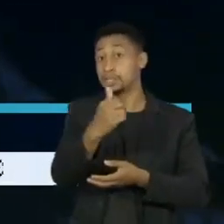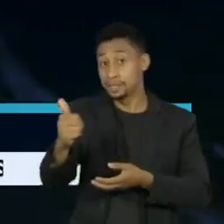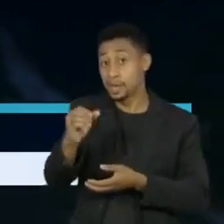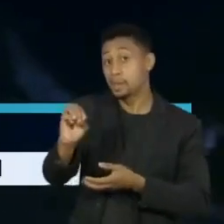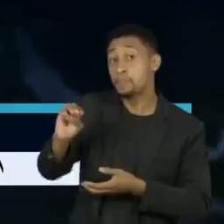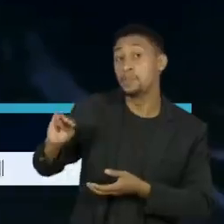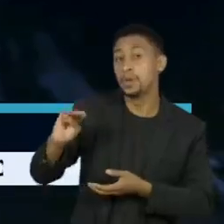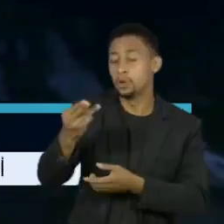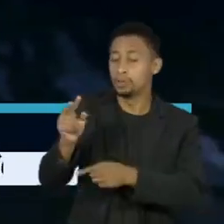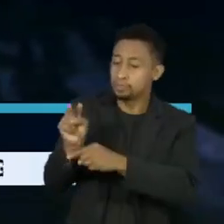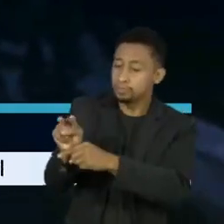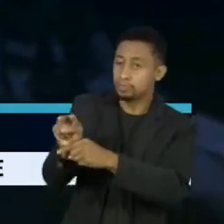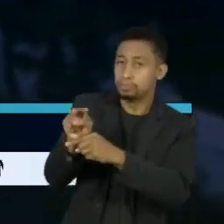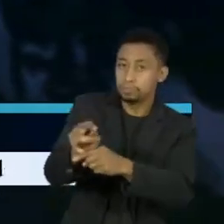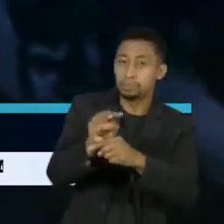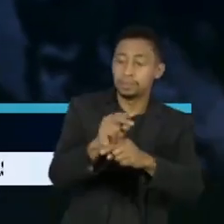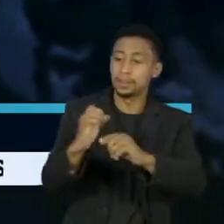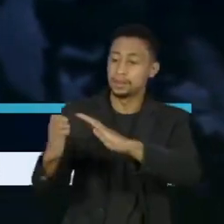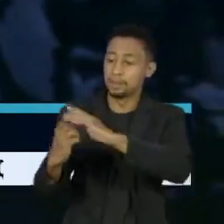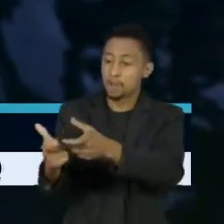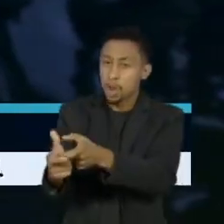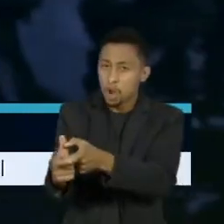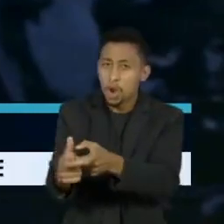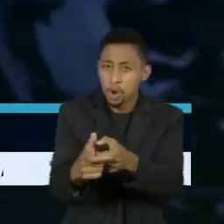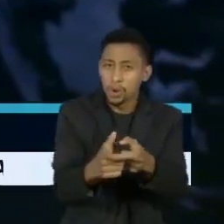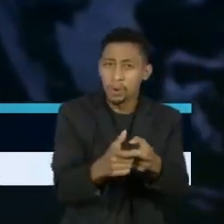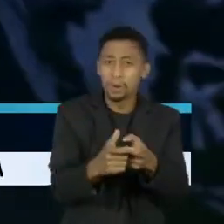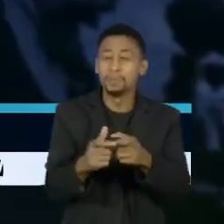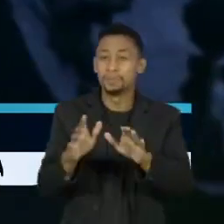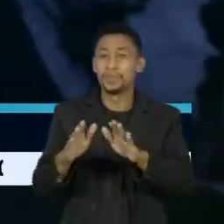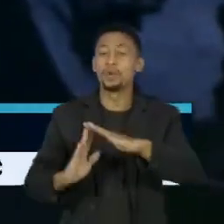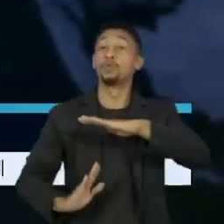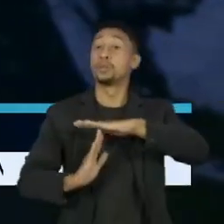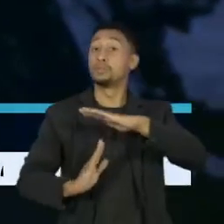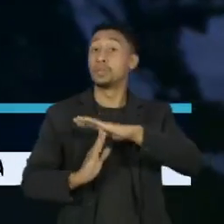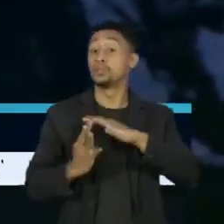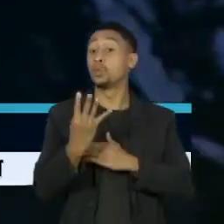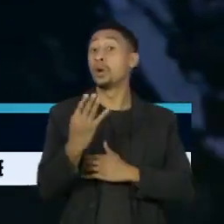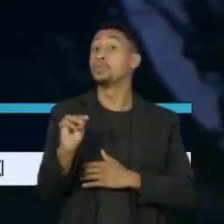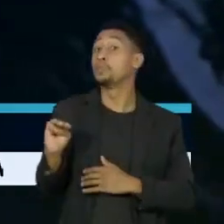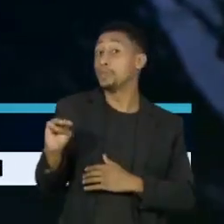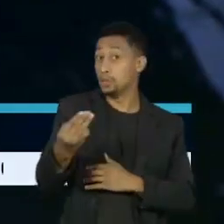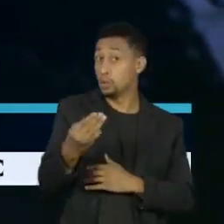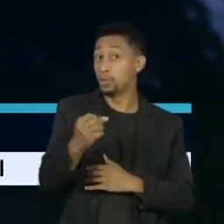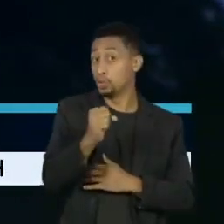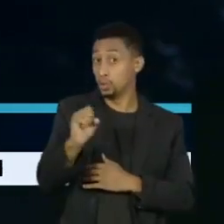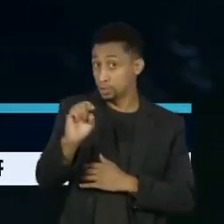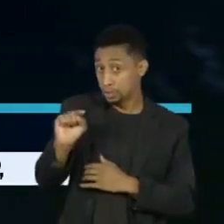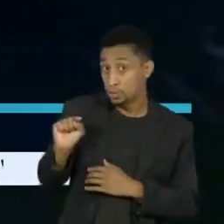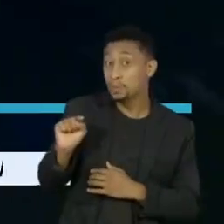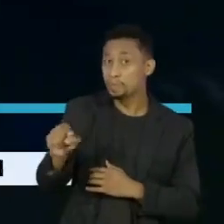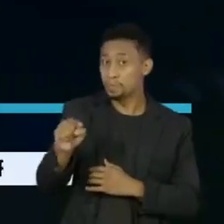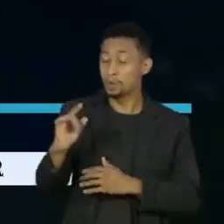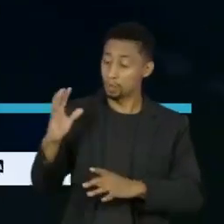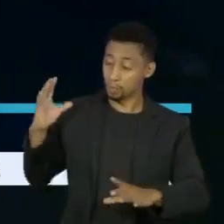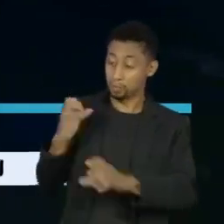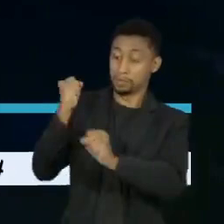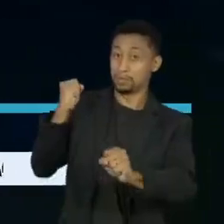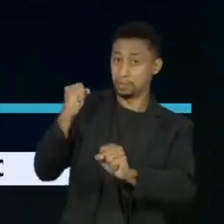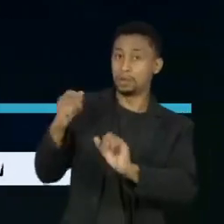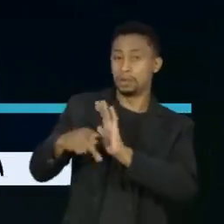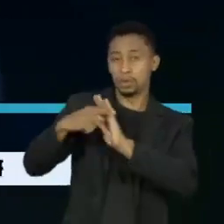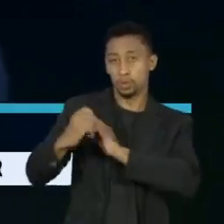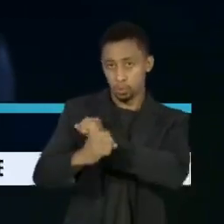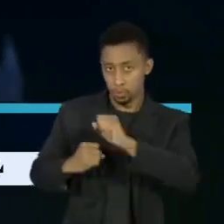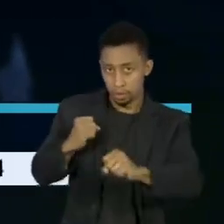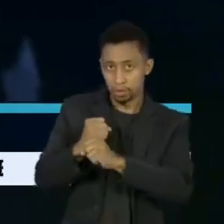Esse empréstimo vai ajudar empreendedores com faturamento anual de até 4 milhões e 800 mil reais. O lançamento faz parte de uma série